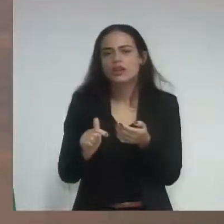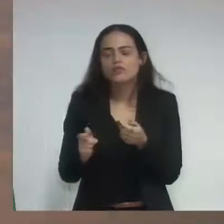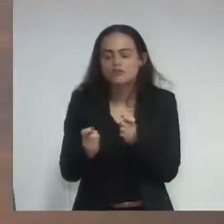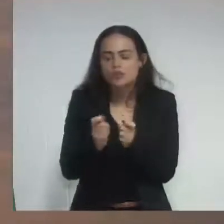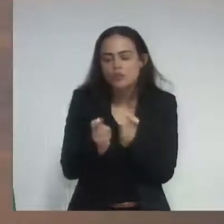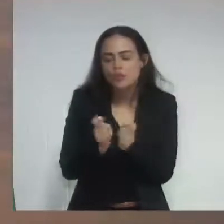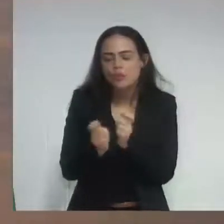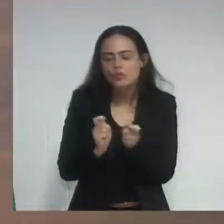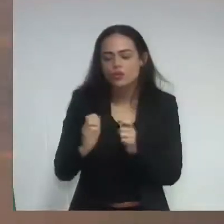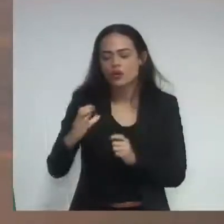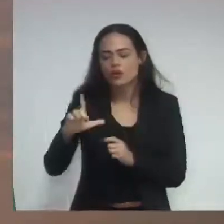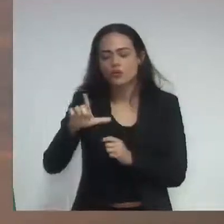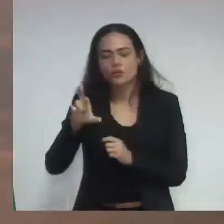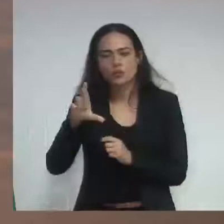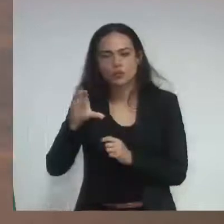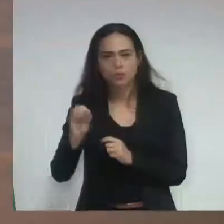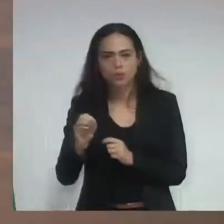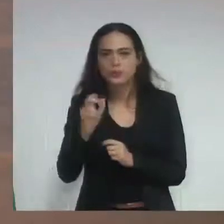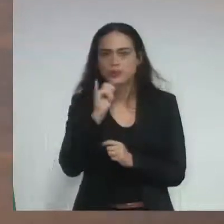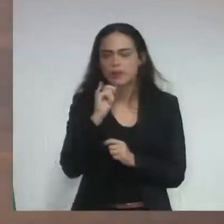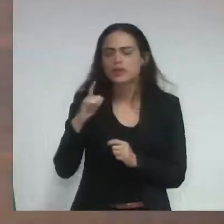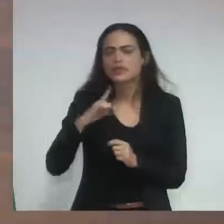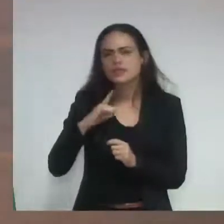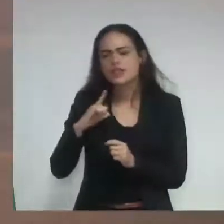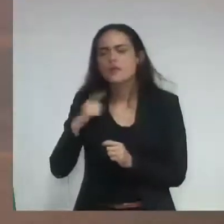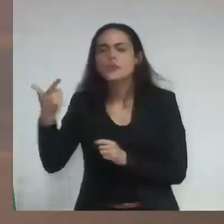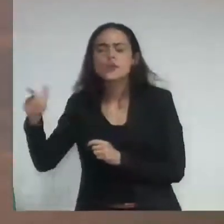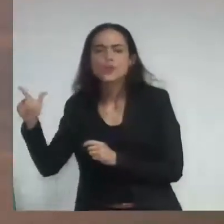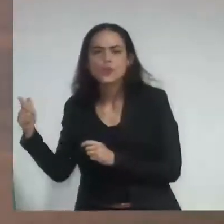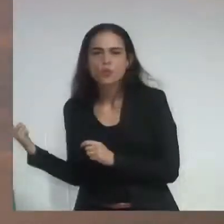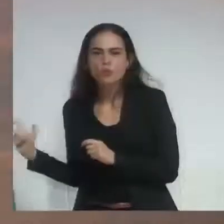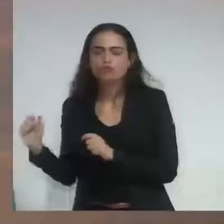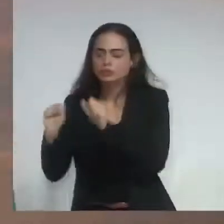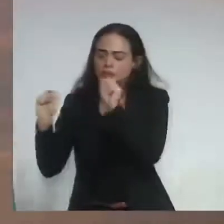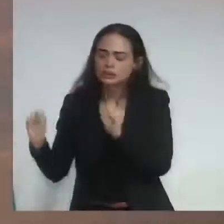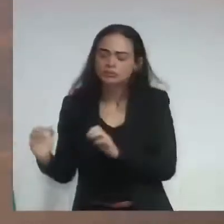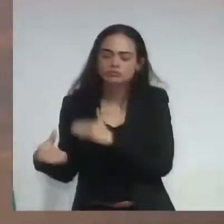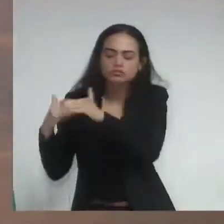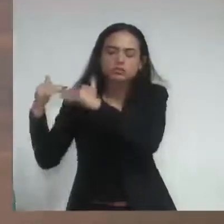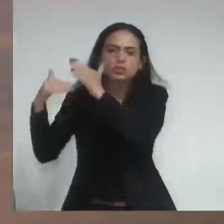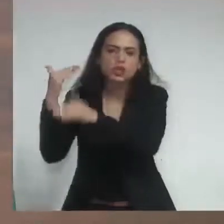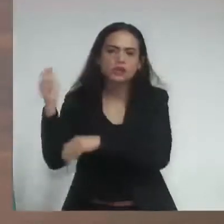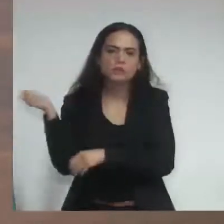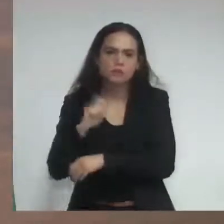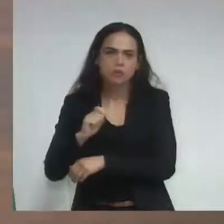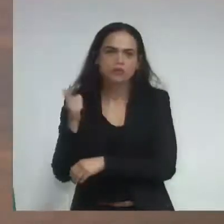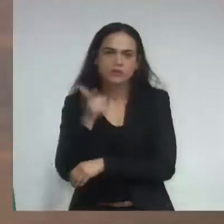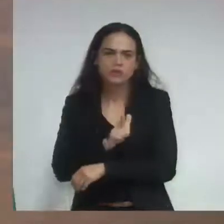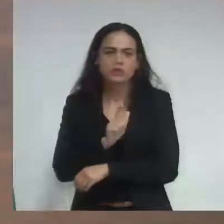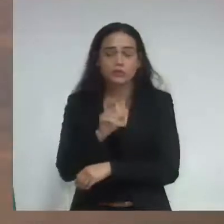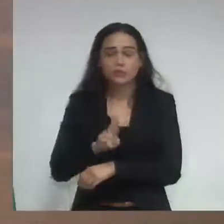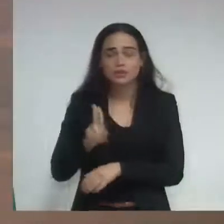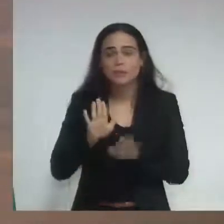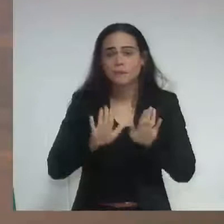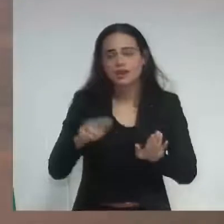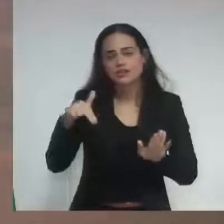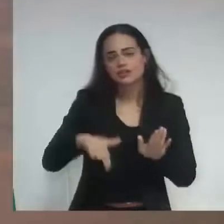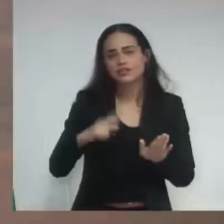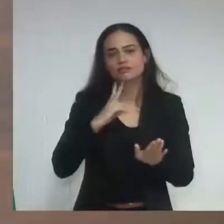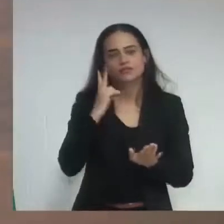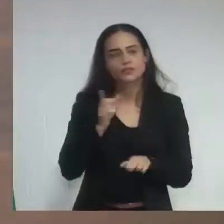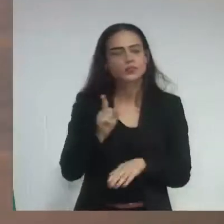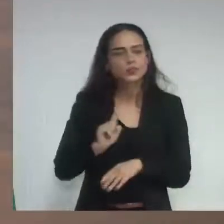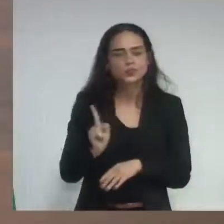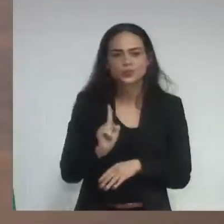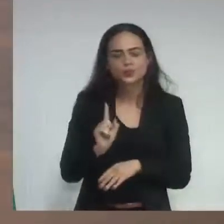sistemas modernos, tem uma bomba dosadora automática, por exemplo, que poderia ser usada. E a Sanebave não usa isso. É